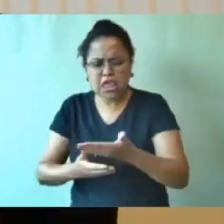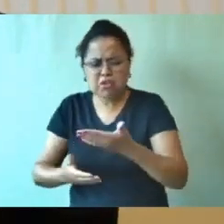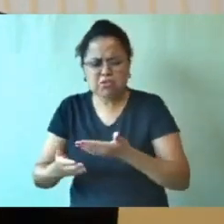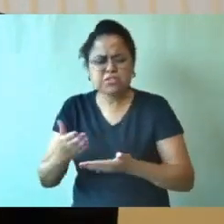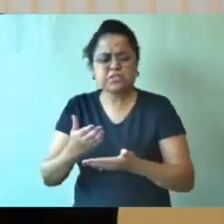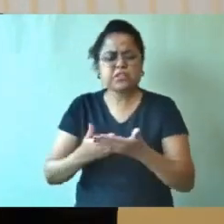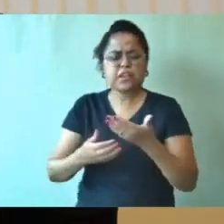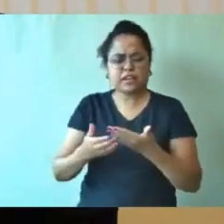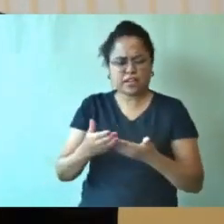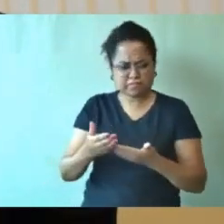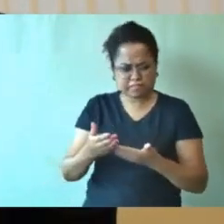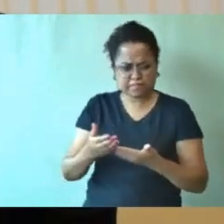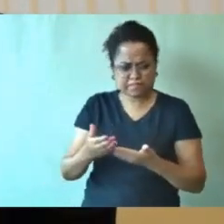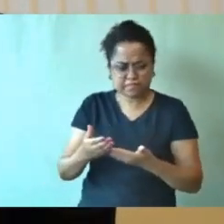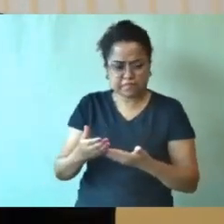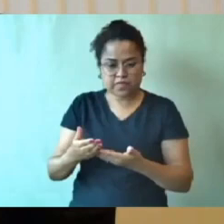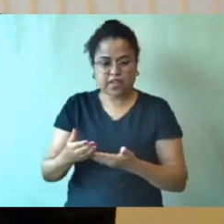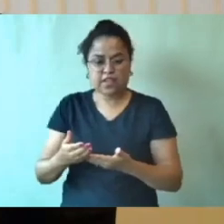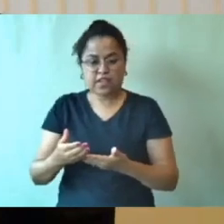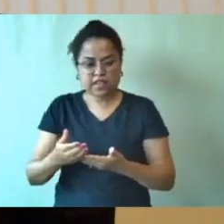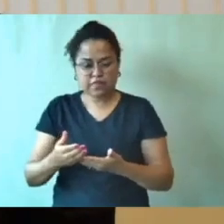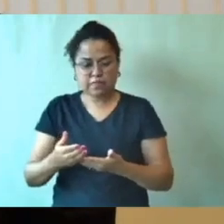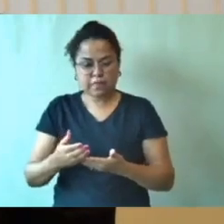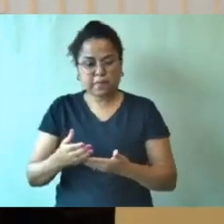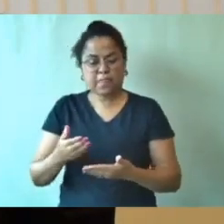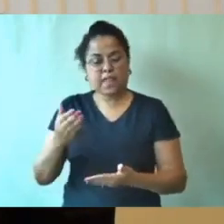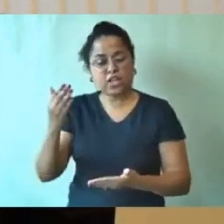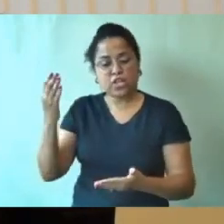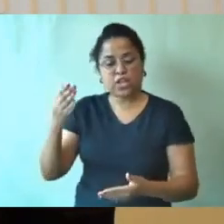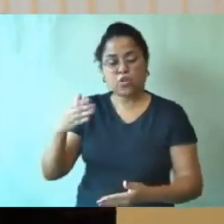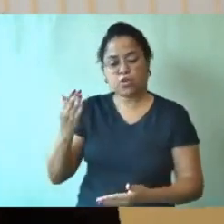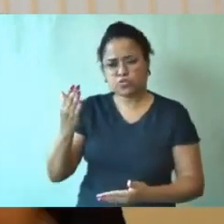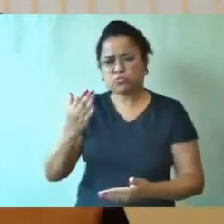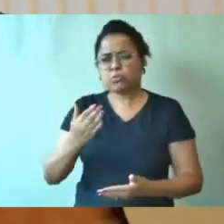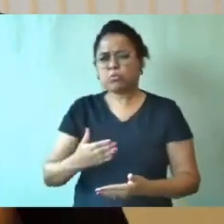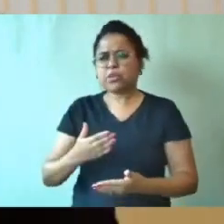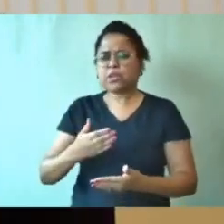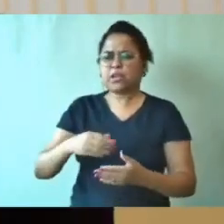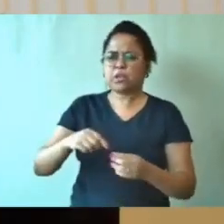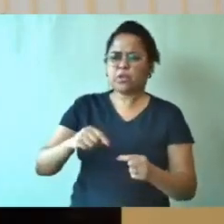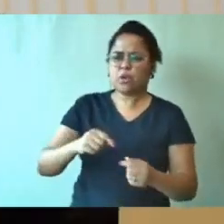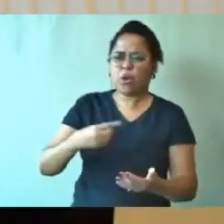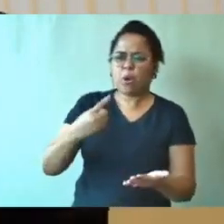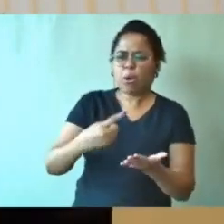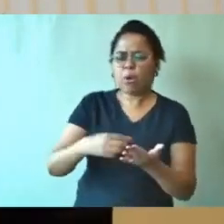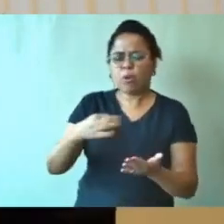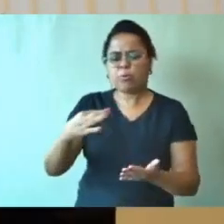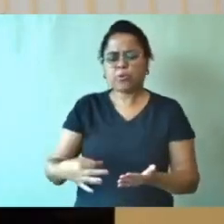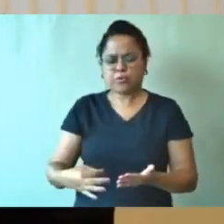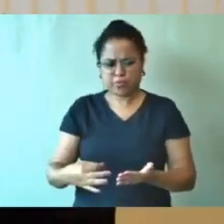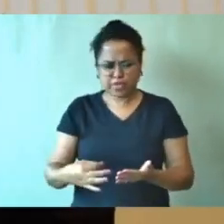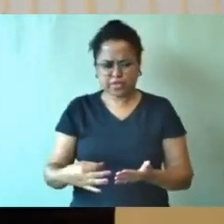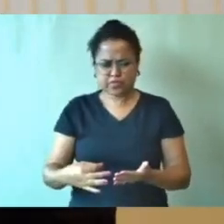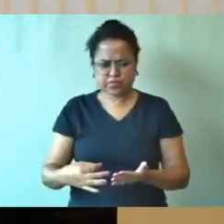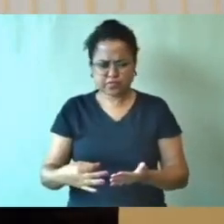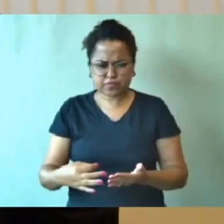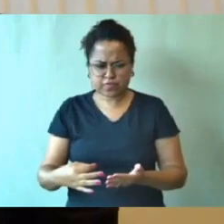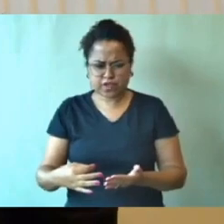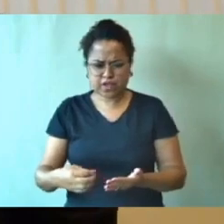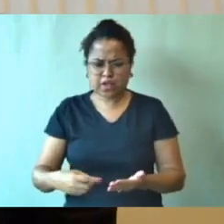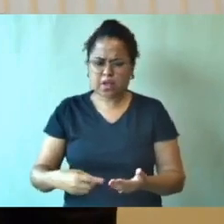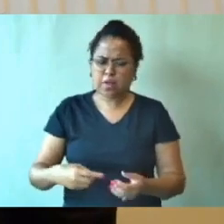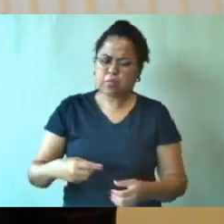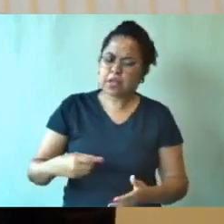Versão Torres, assumi o compromisso de acertar com a Versão Torres todos e qualquer valor de indenização pela frota, pela participação no